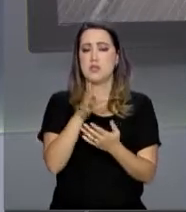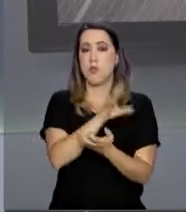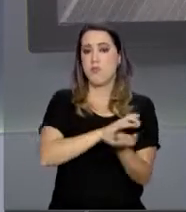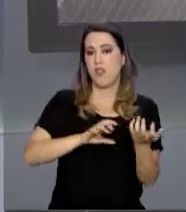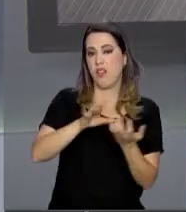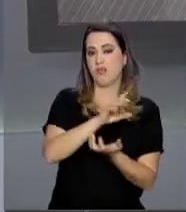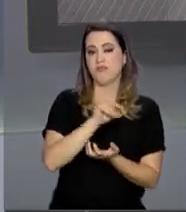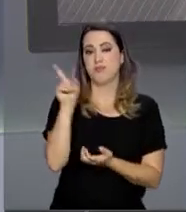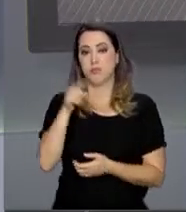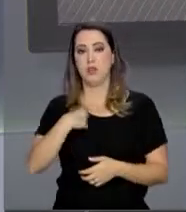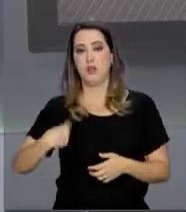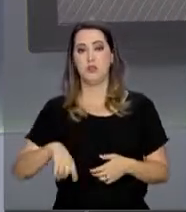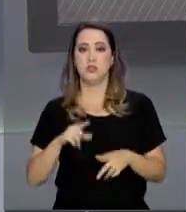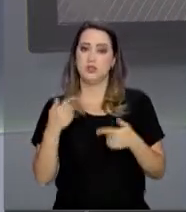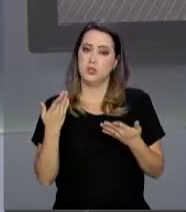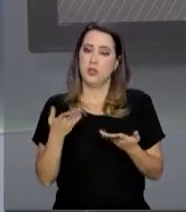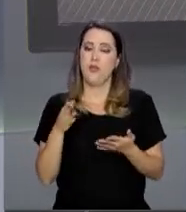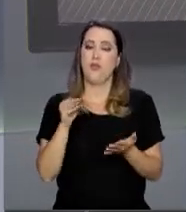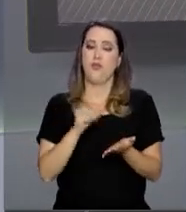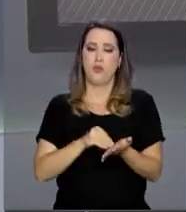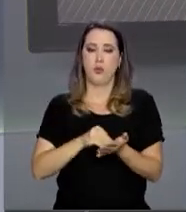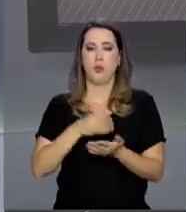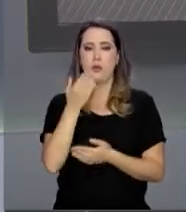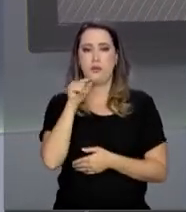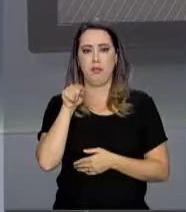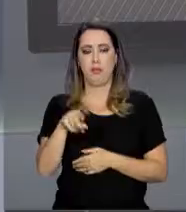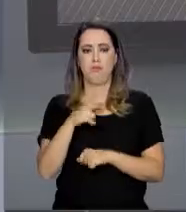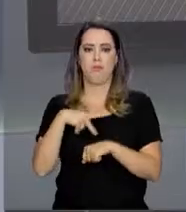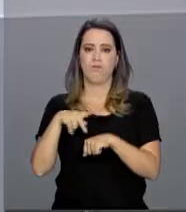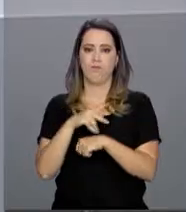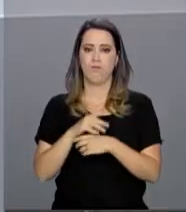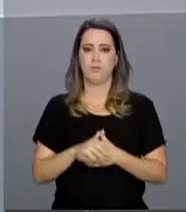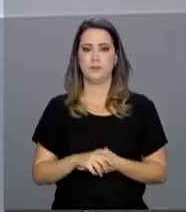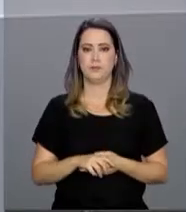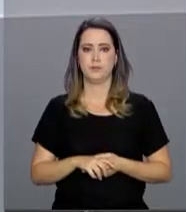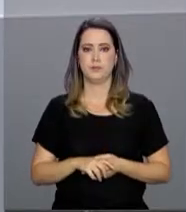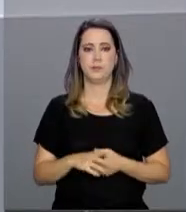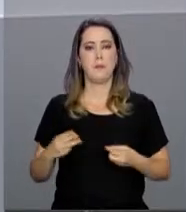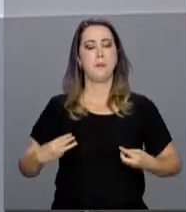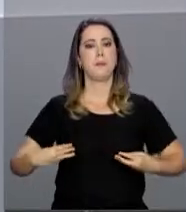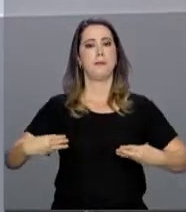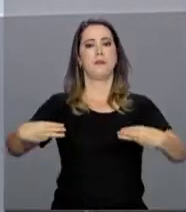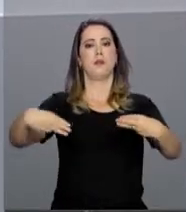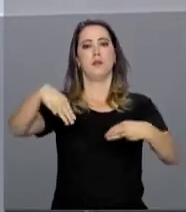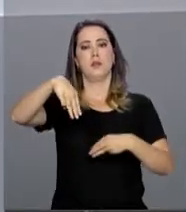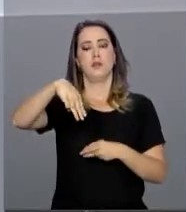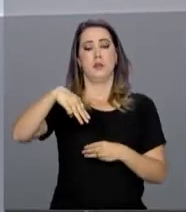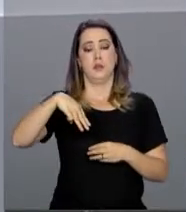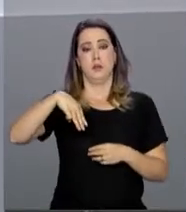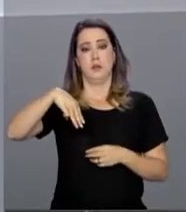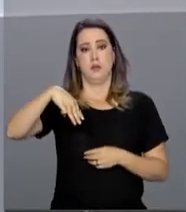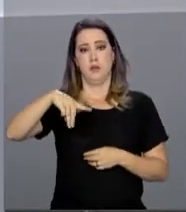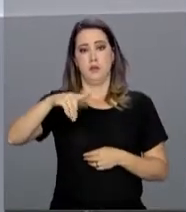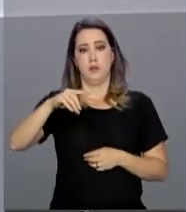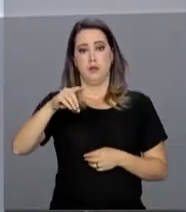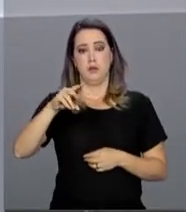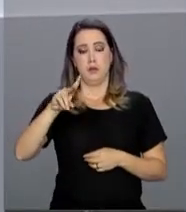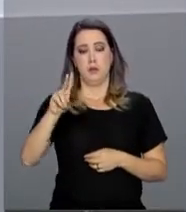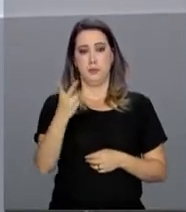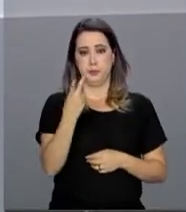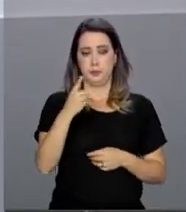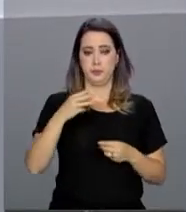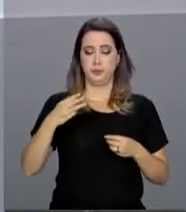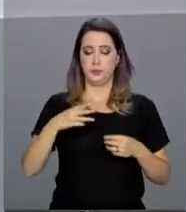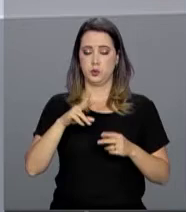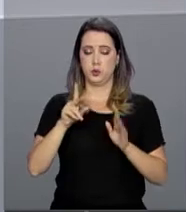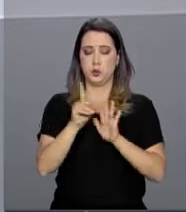lá e consequentemente a falta de alimentos no país o ministério dos direitos humanos lançou o programa nacional de